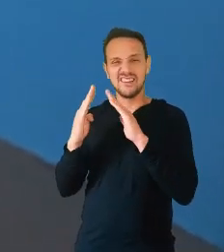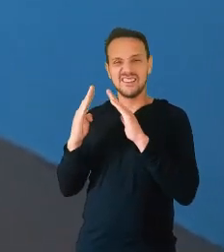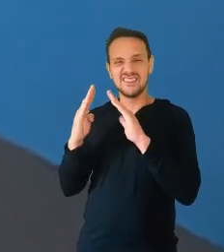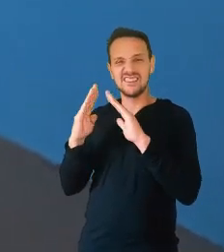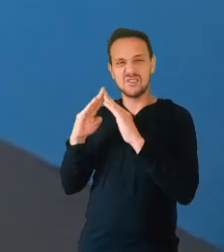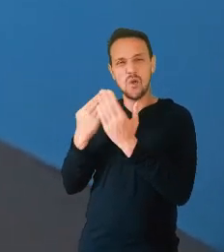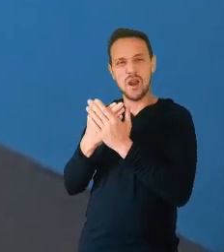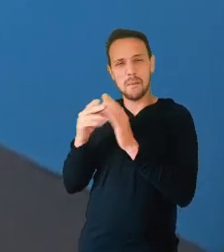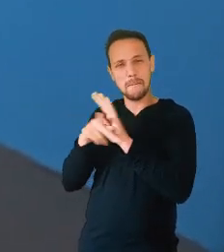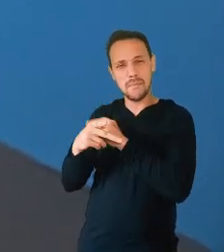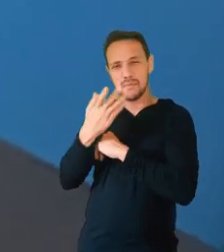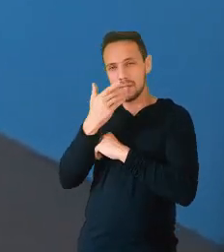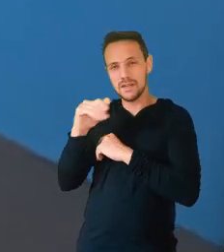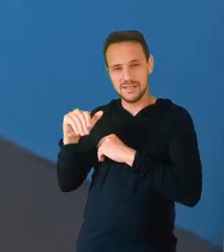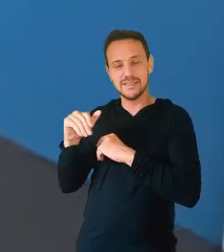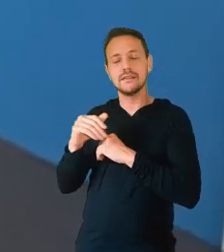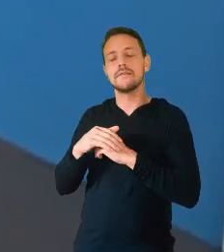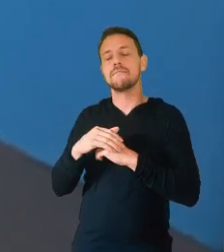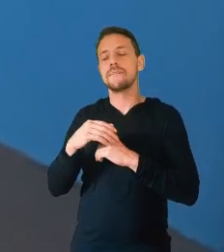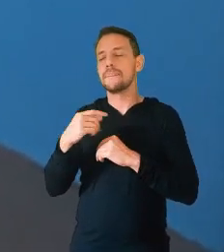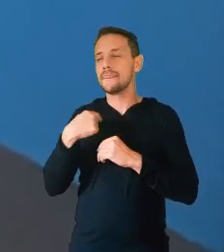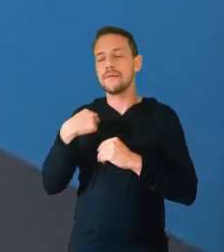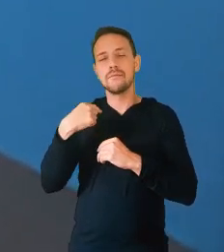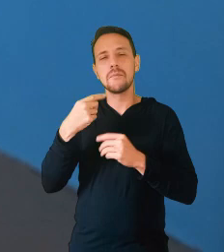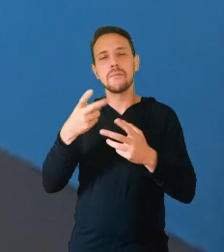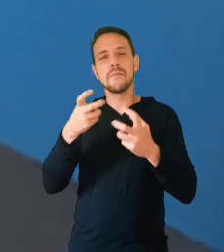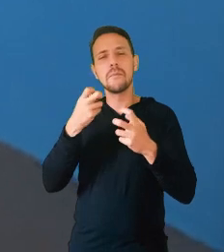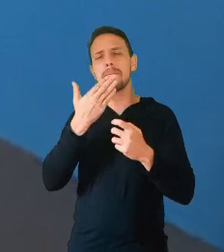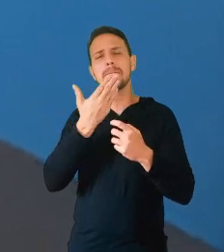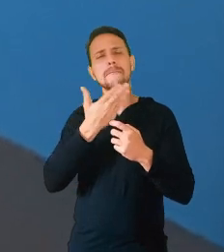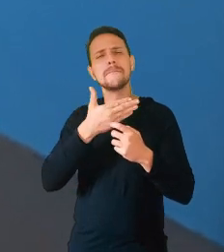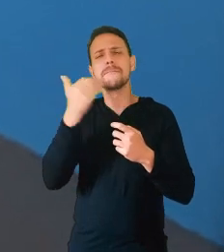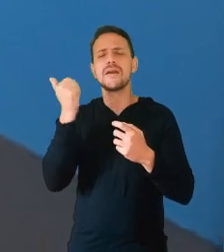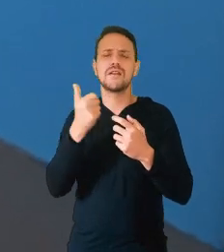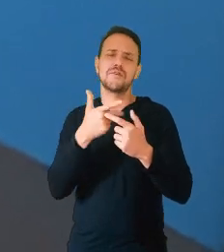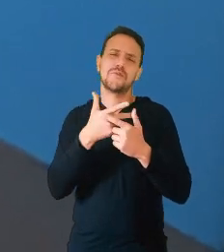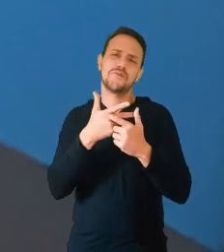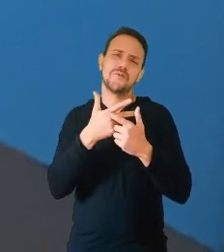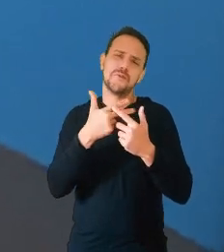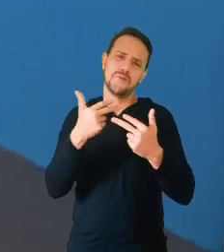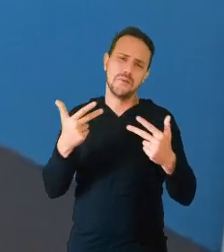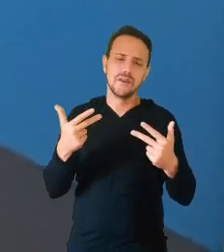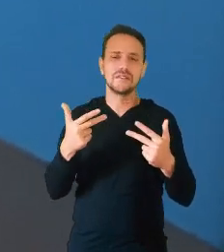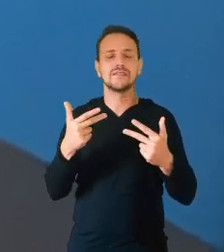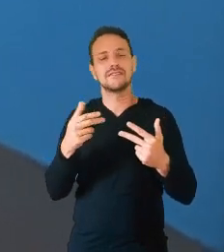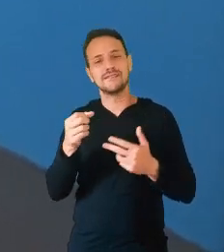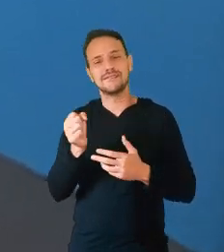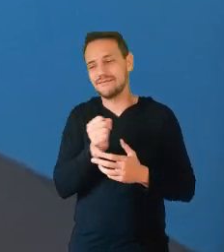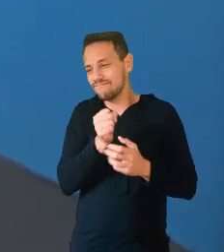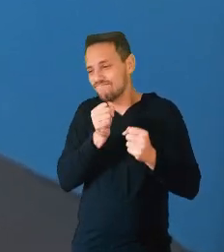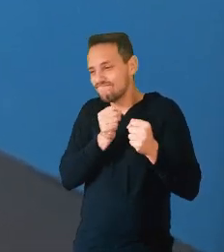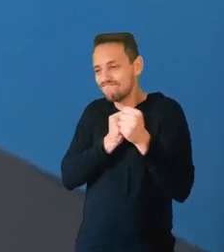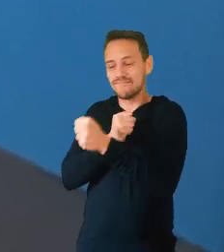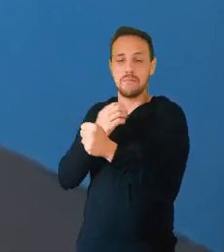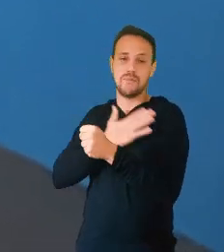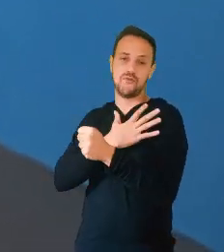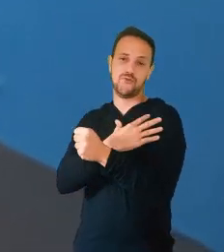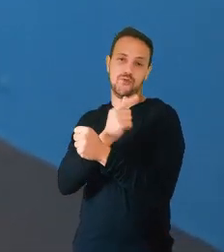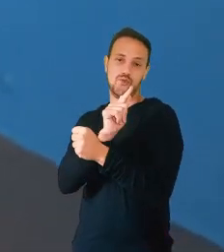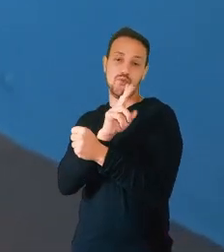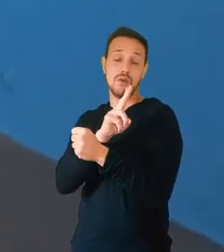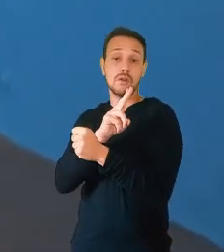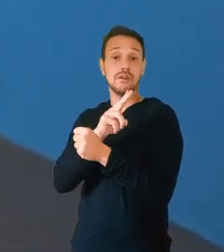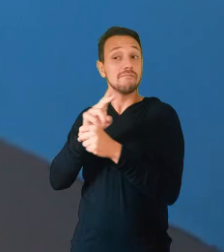E ali eu percebi que a melhor coisa que eu fiz para a vida do Gu, apesar das broncas da minha mãe, né,